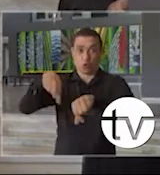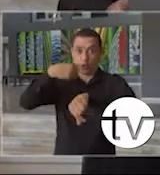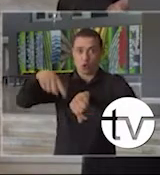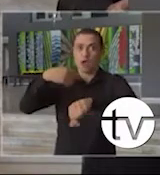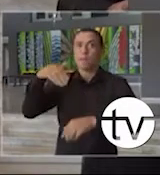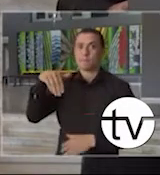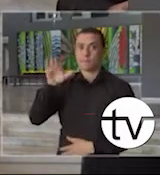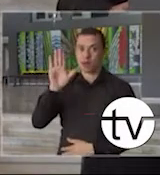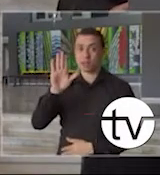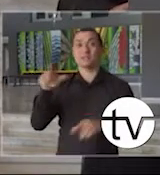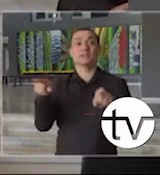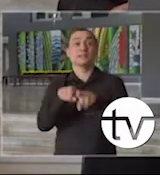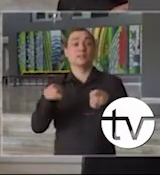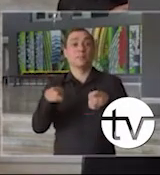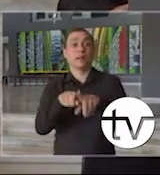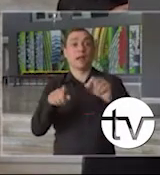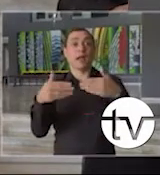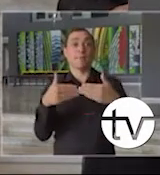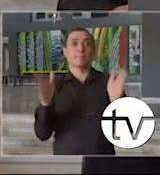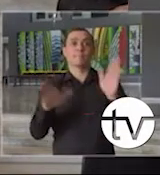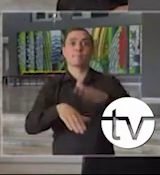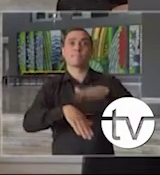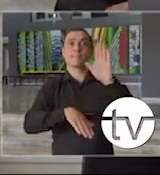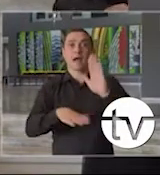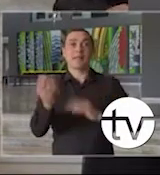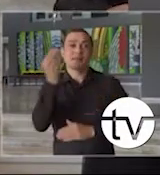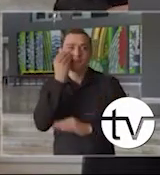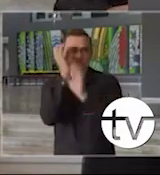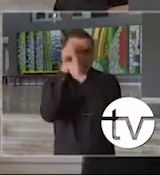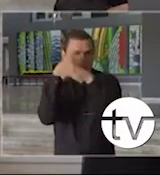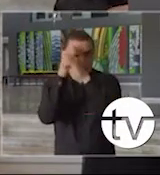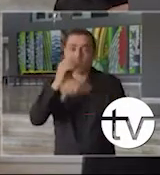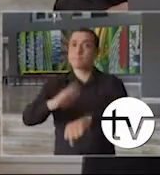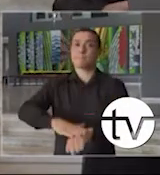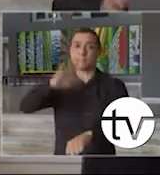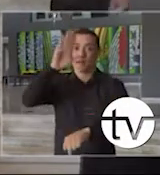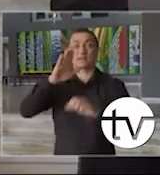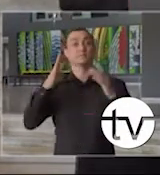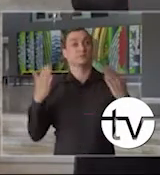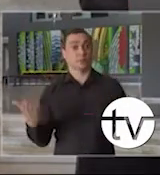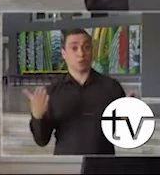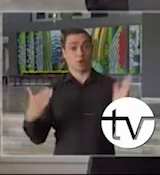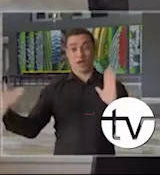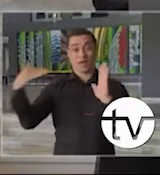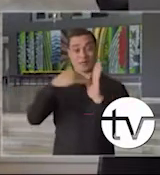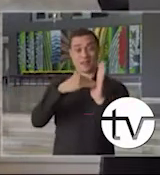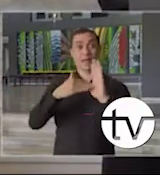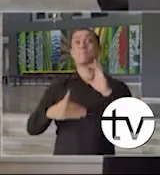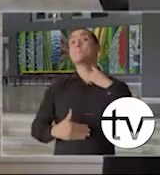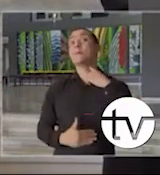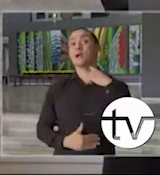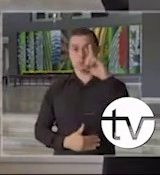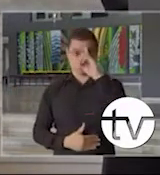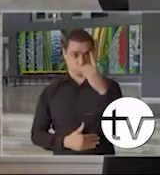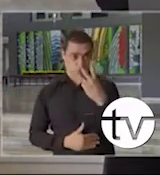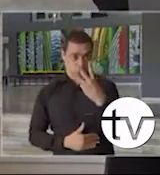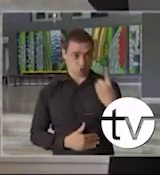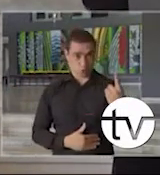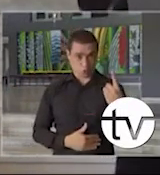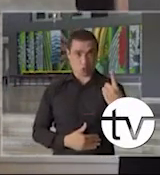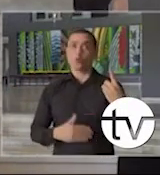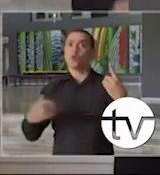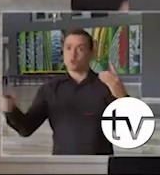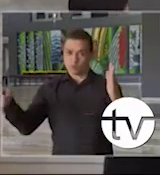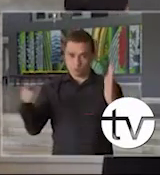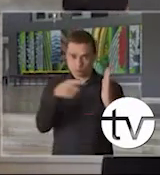e também com o aumento da testagem Portanto, até o dia 31 de maio vamos manter a atual fase